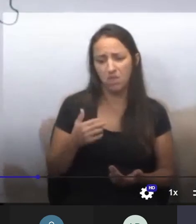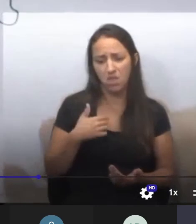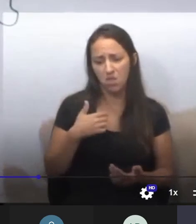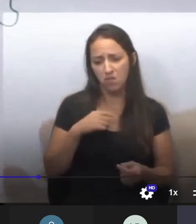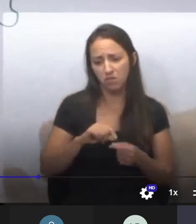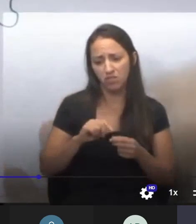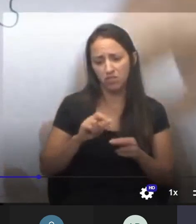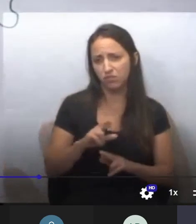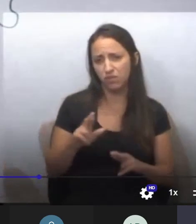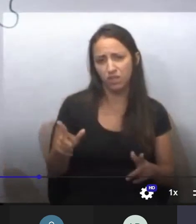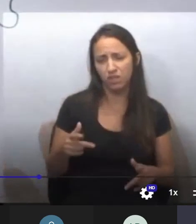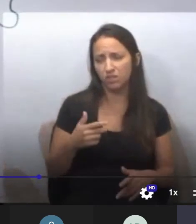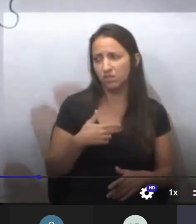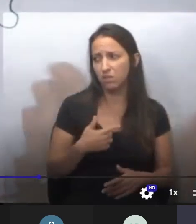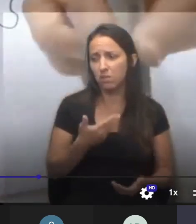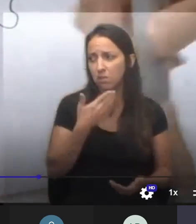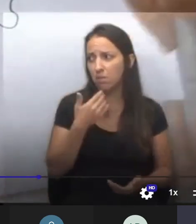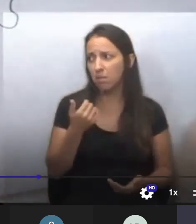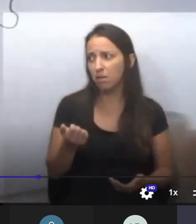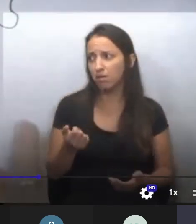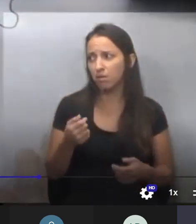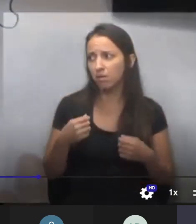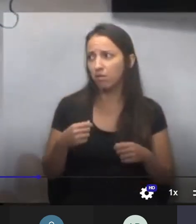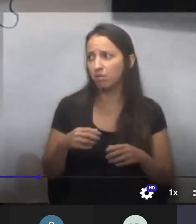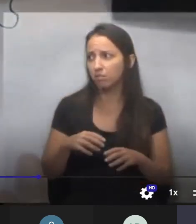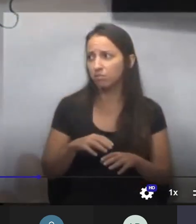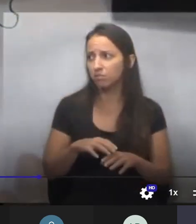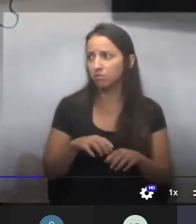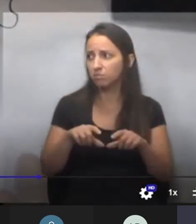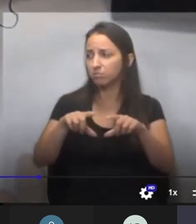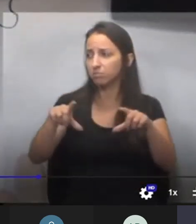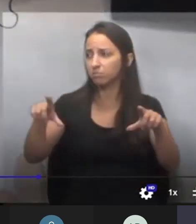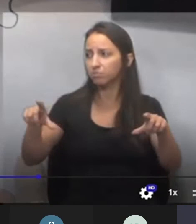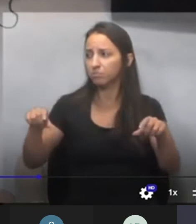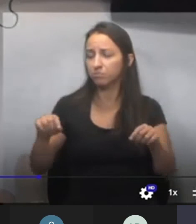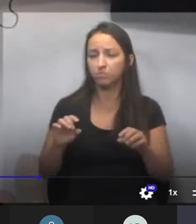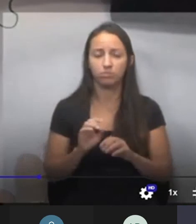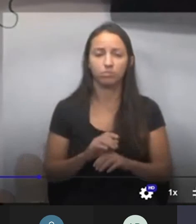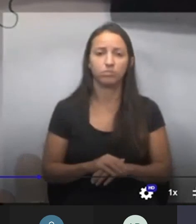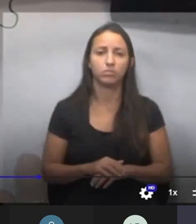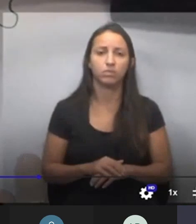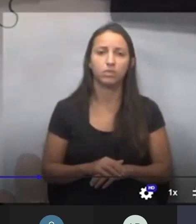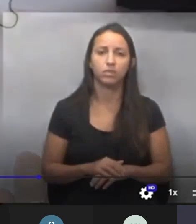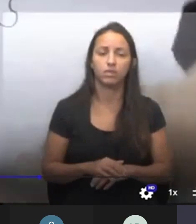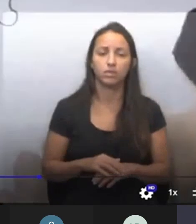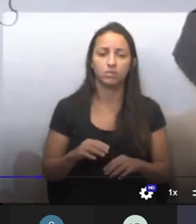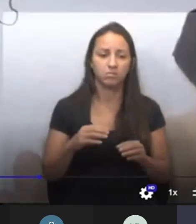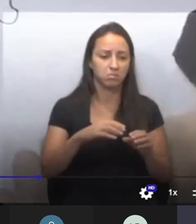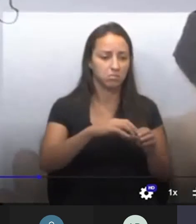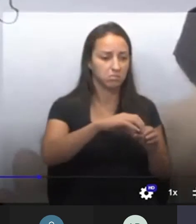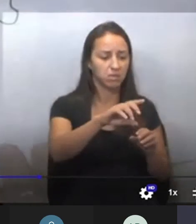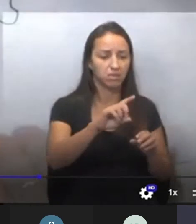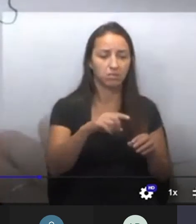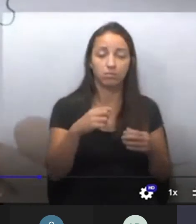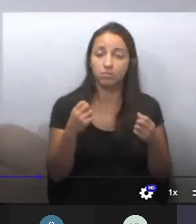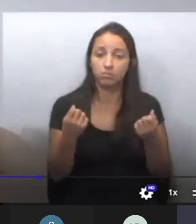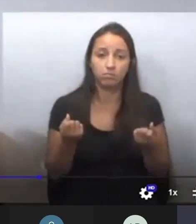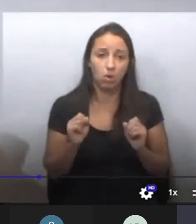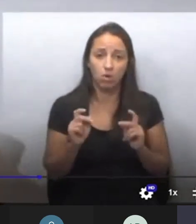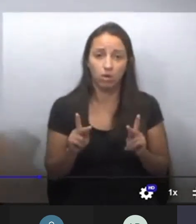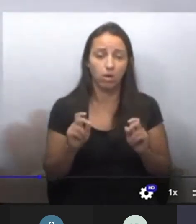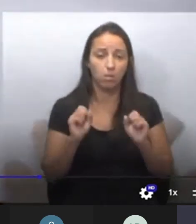fazer diferente, eu vou preferir deixar um pátio coberto inteiro, exclusivo, fazer o refeitório.